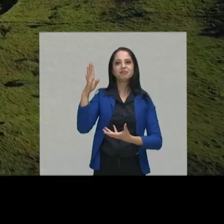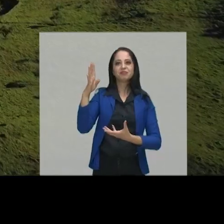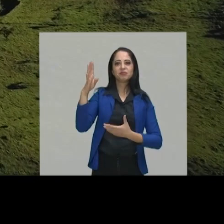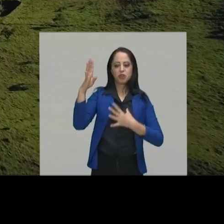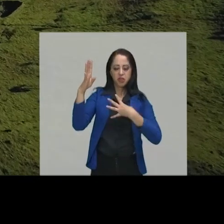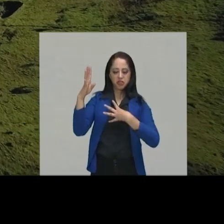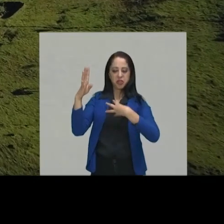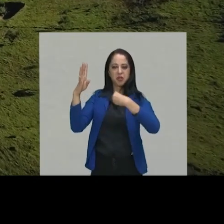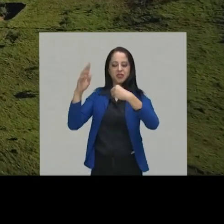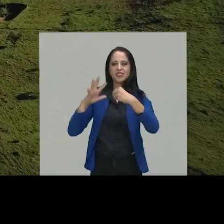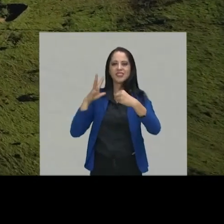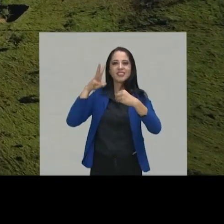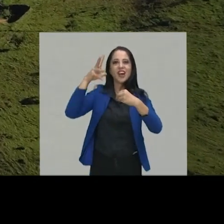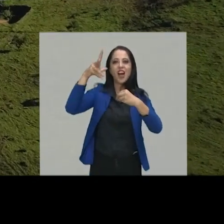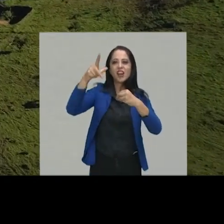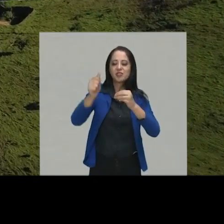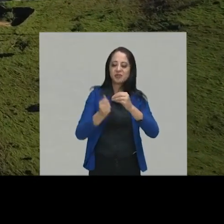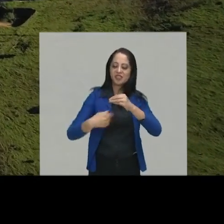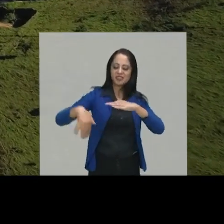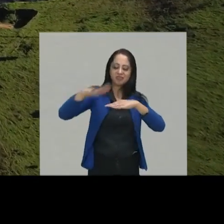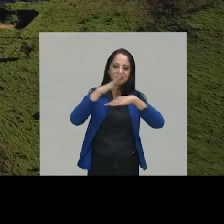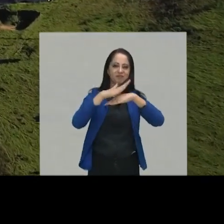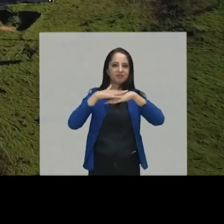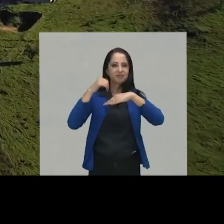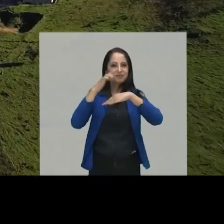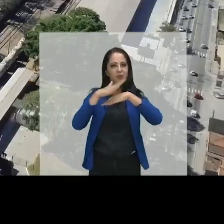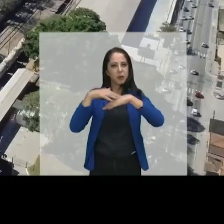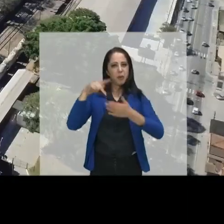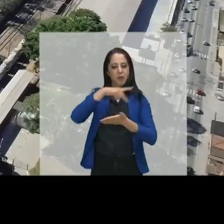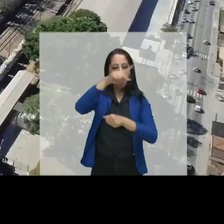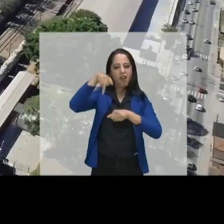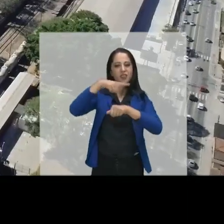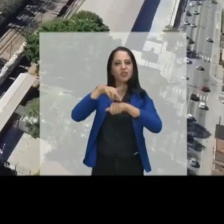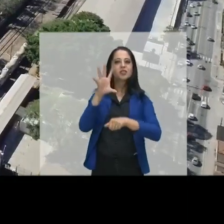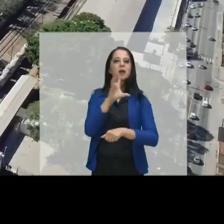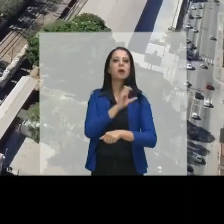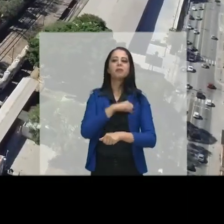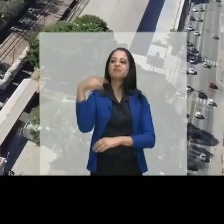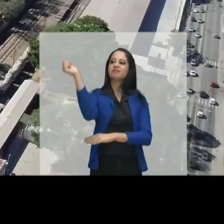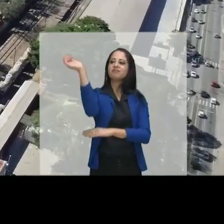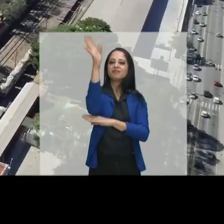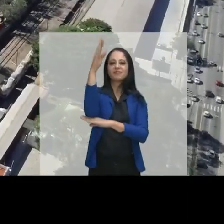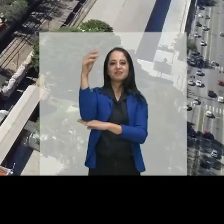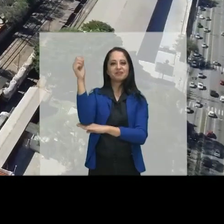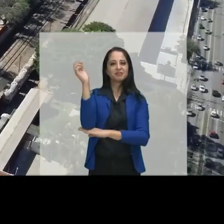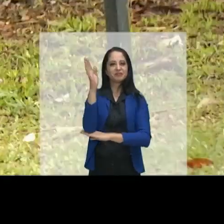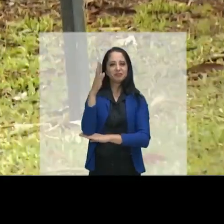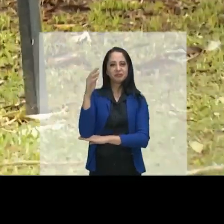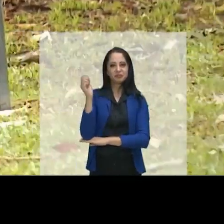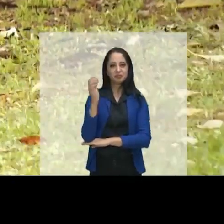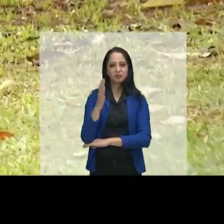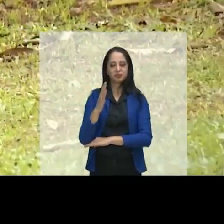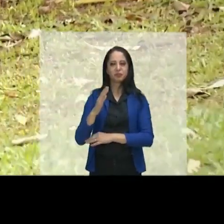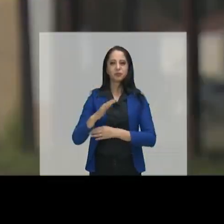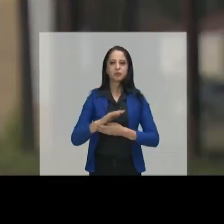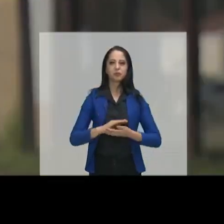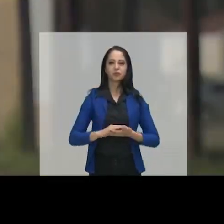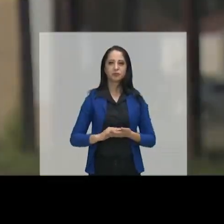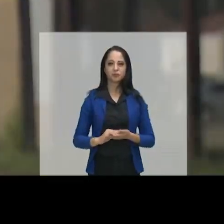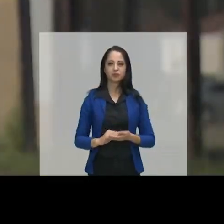amada, dos filhos deste sol és mãe gentil, pátria amada, Brasil.